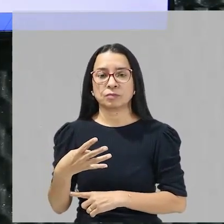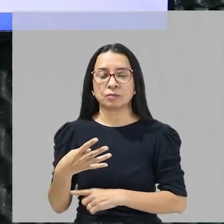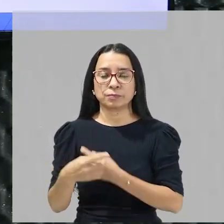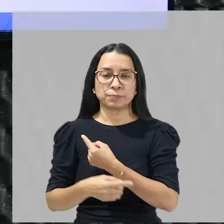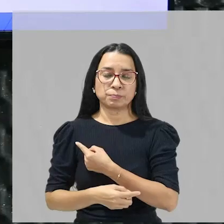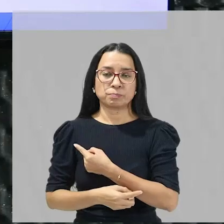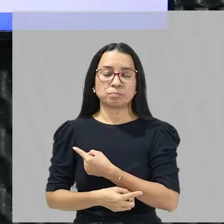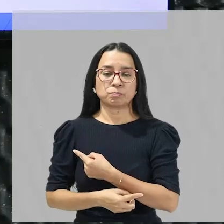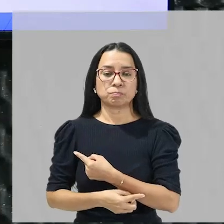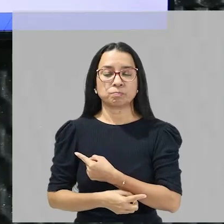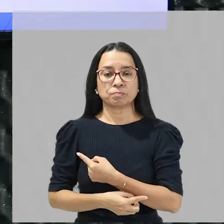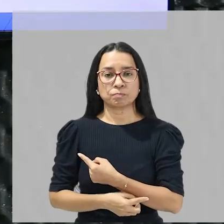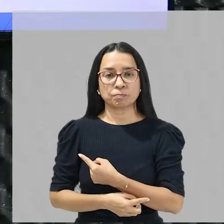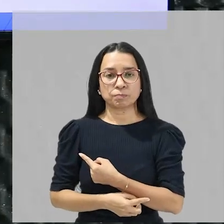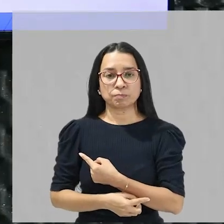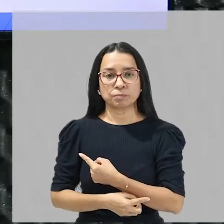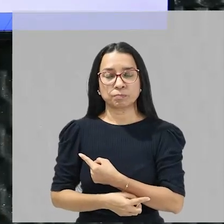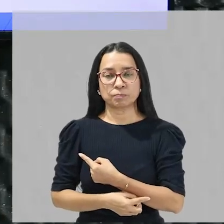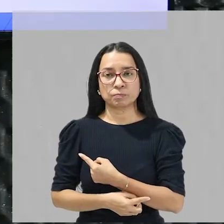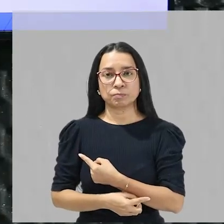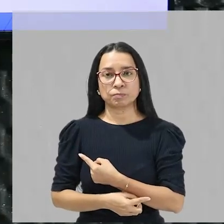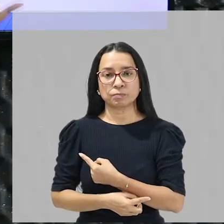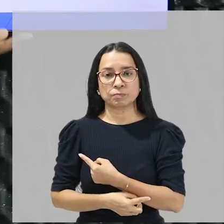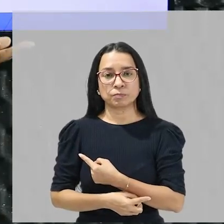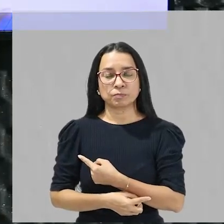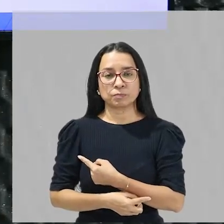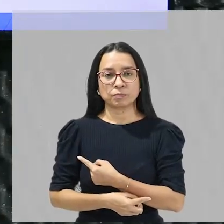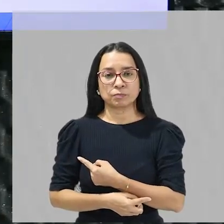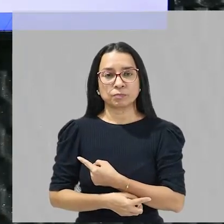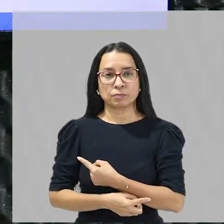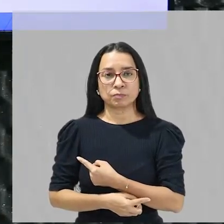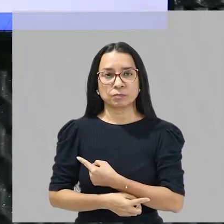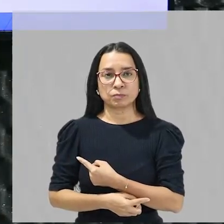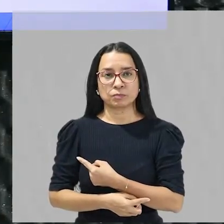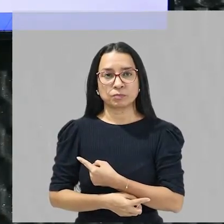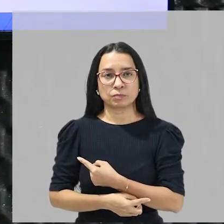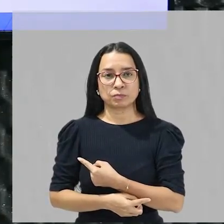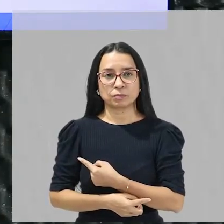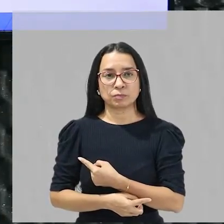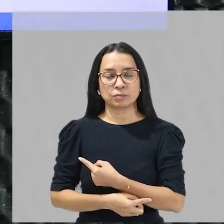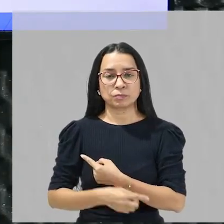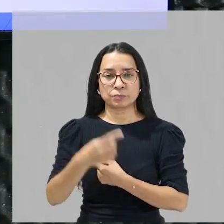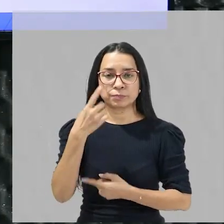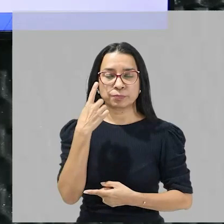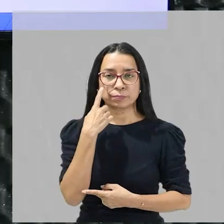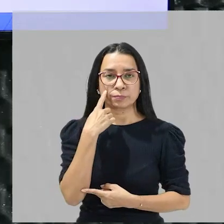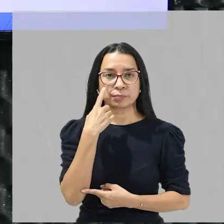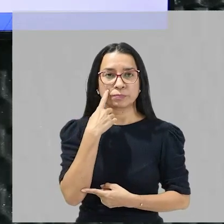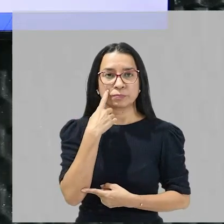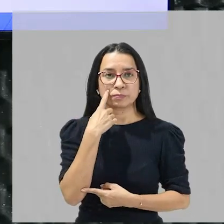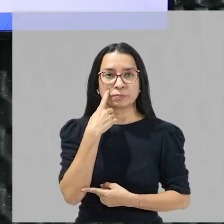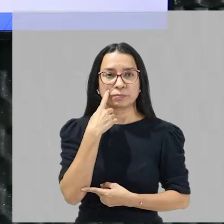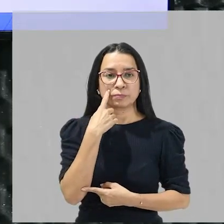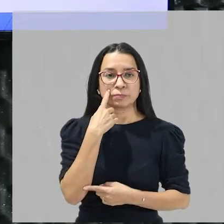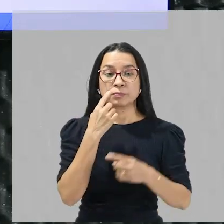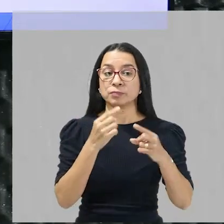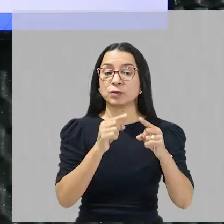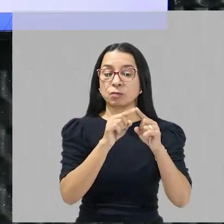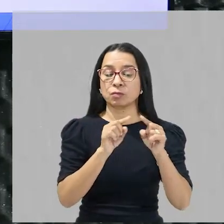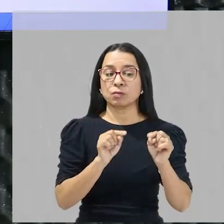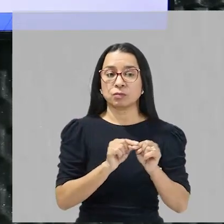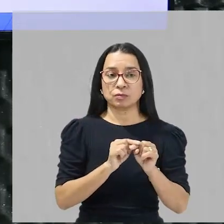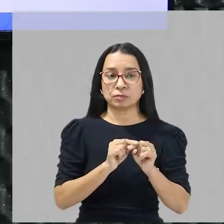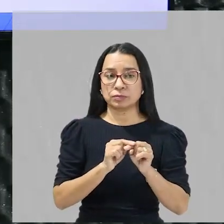subtraindo essas duas informações, 16 menos 12 tem como resposta o 4. Veja, o delta deu